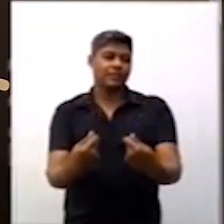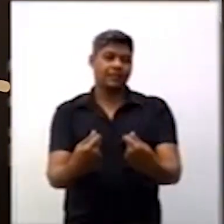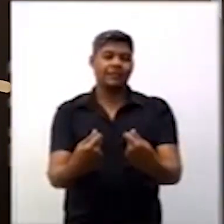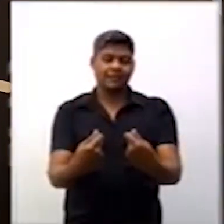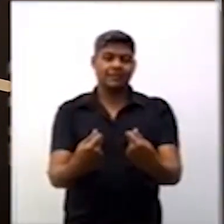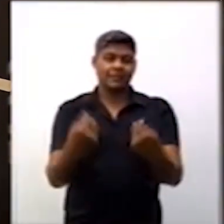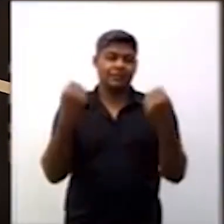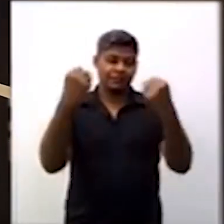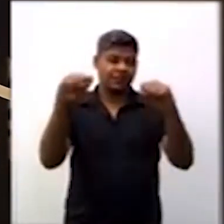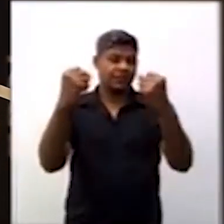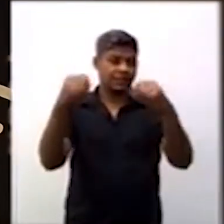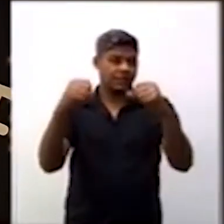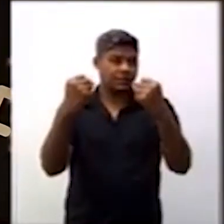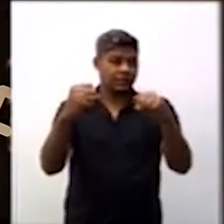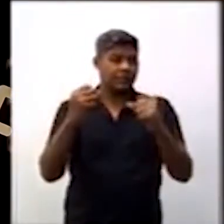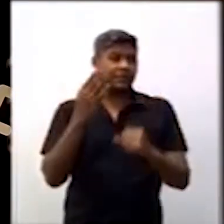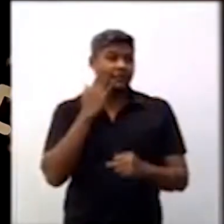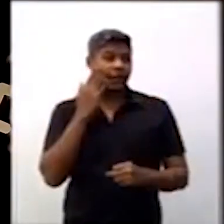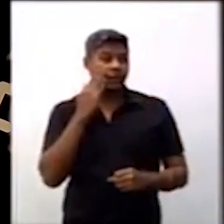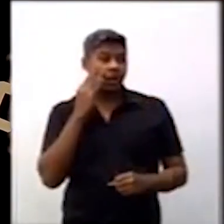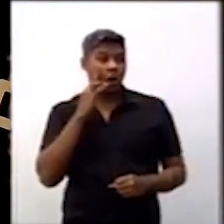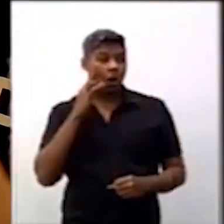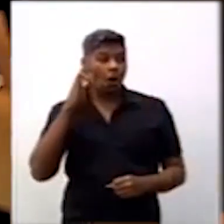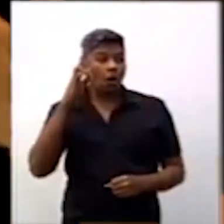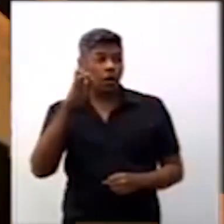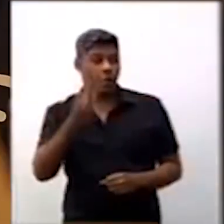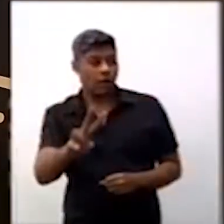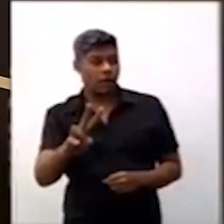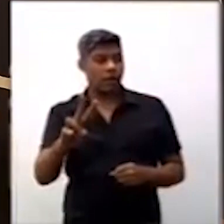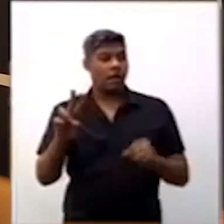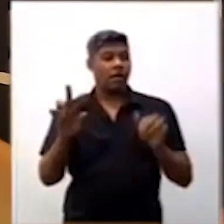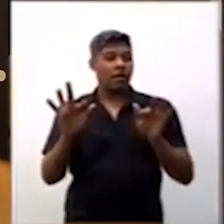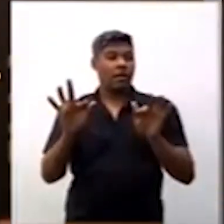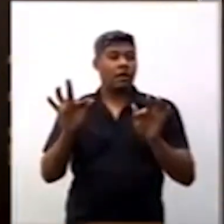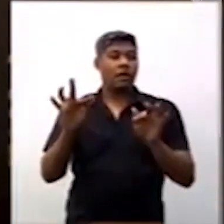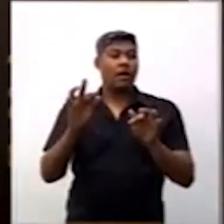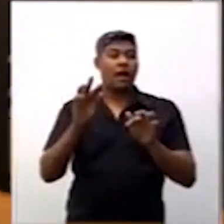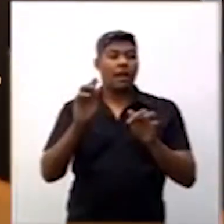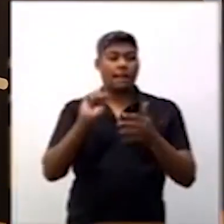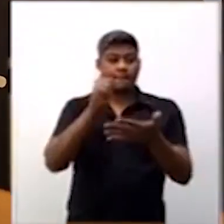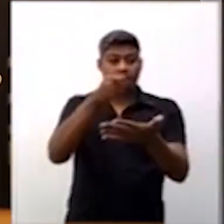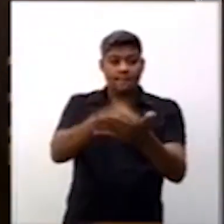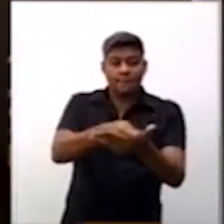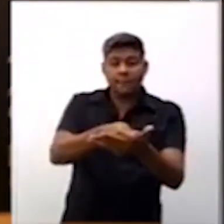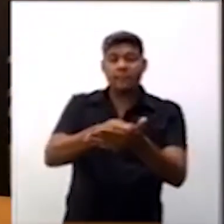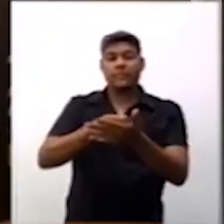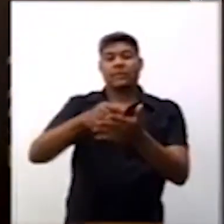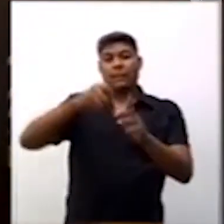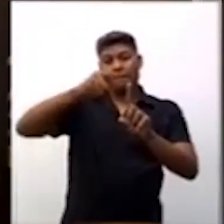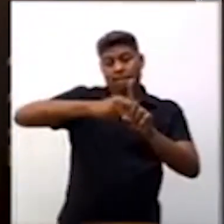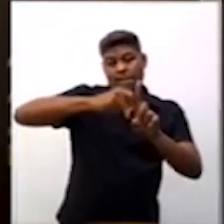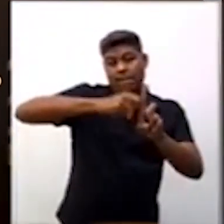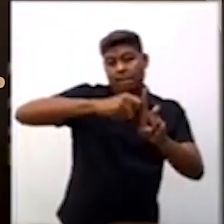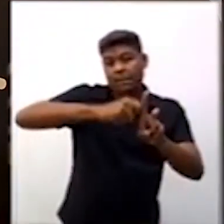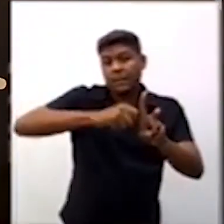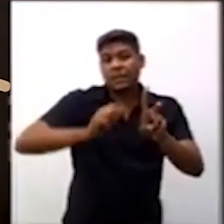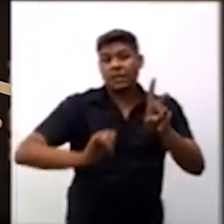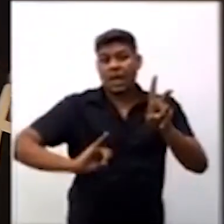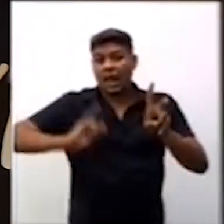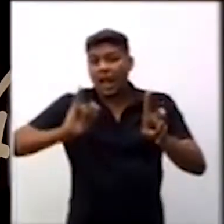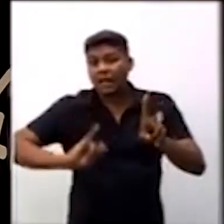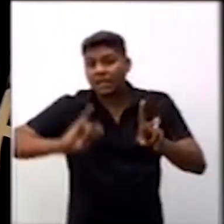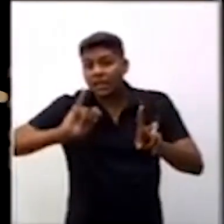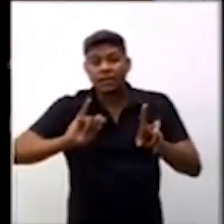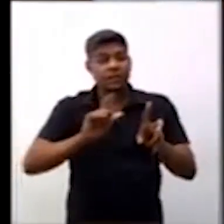da física. Então, quando a gente olha para fatura mensal, para conta mensal de energia elétrica,